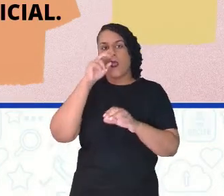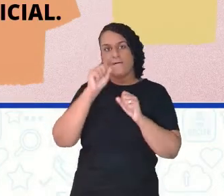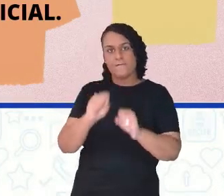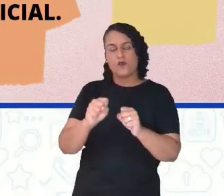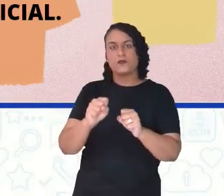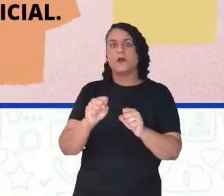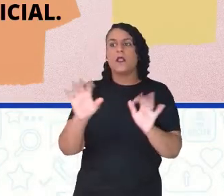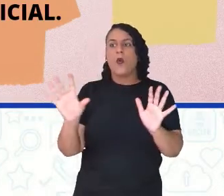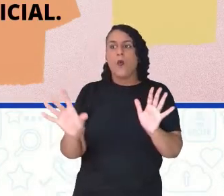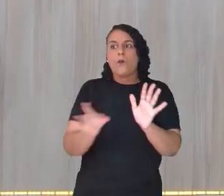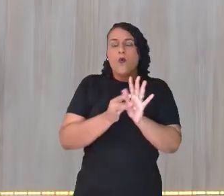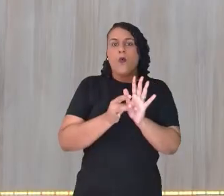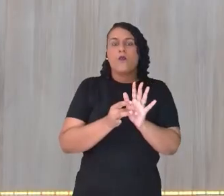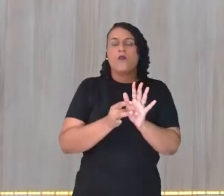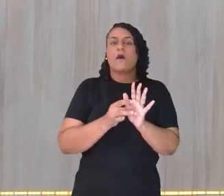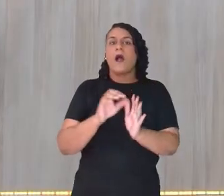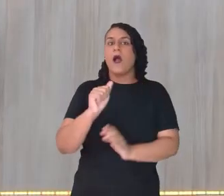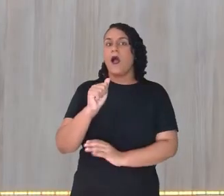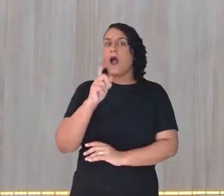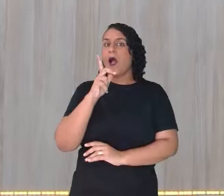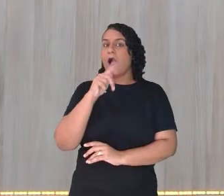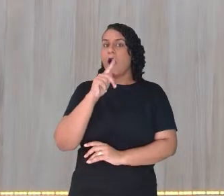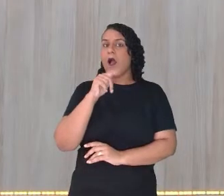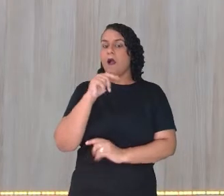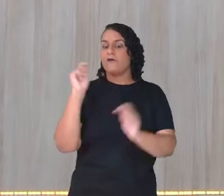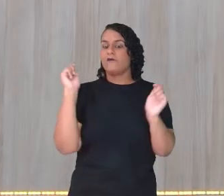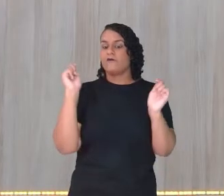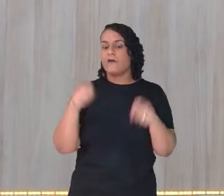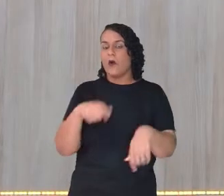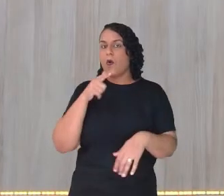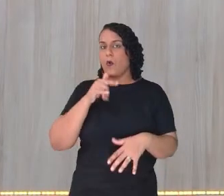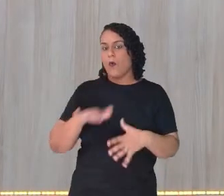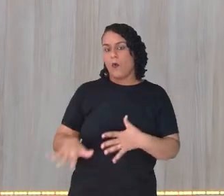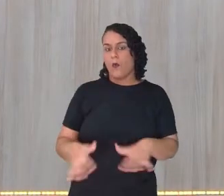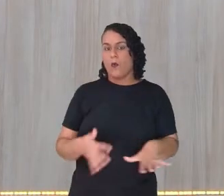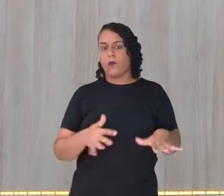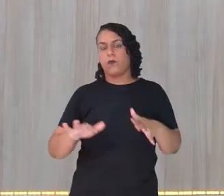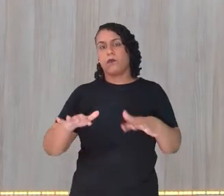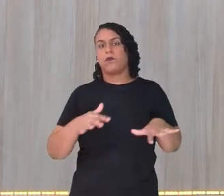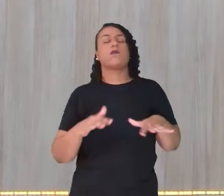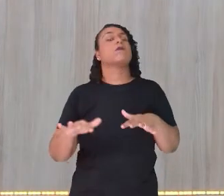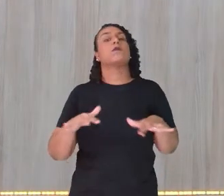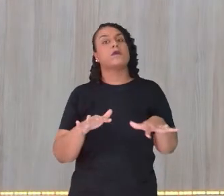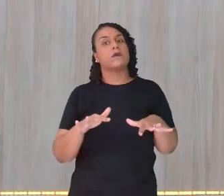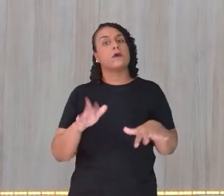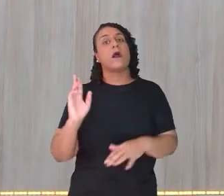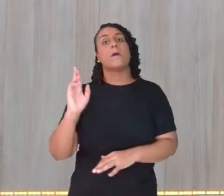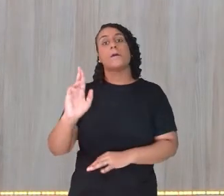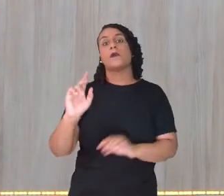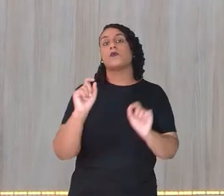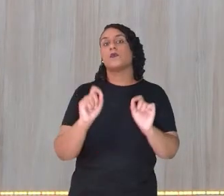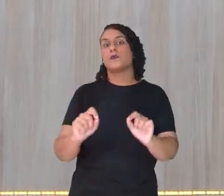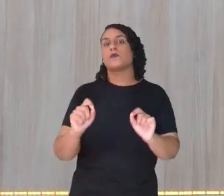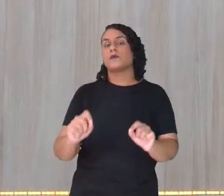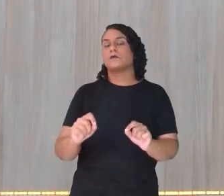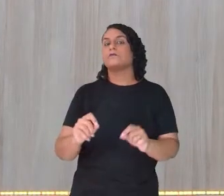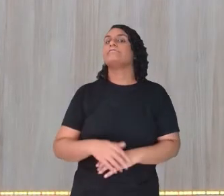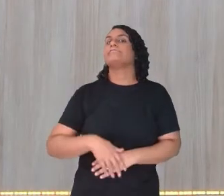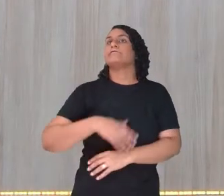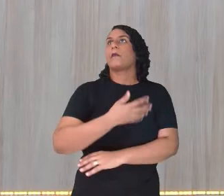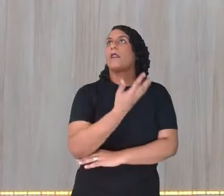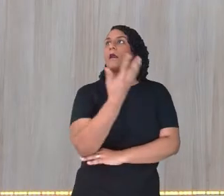acontecer? Essa água ela vai conseguir subir. E a grande representação que a gente tem são as árvores,